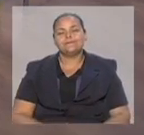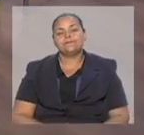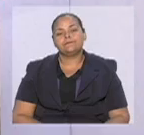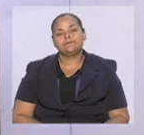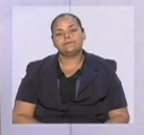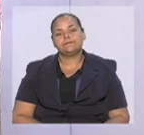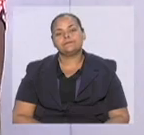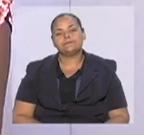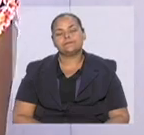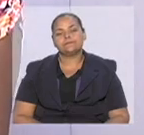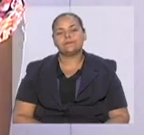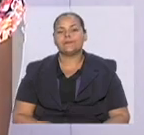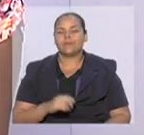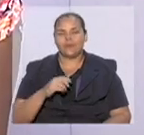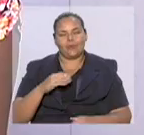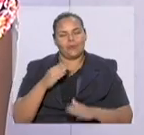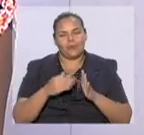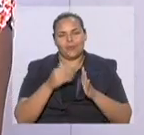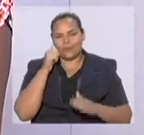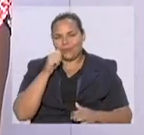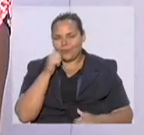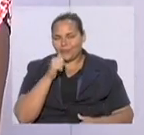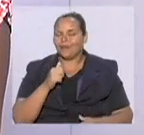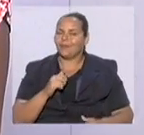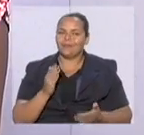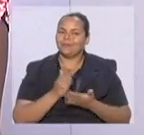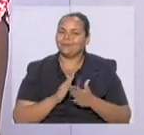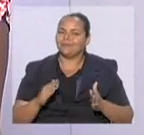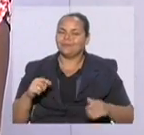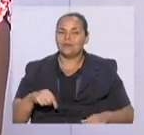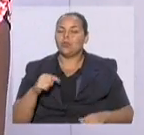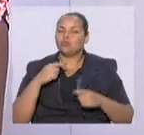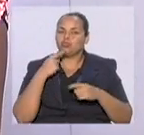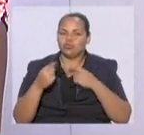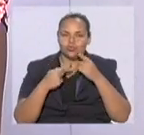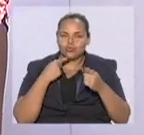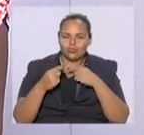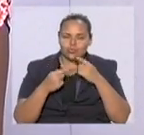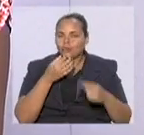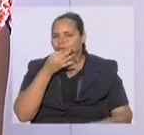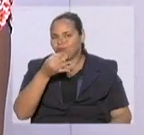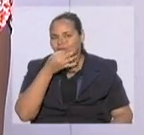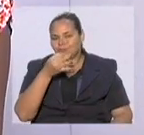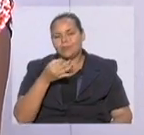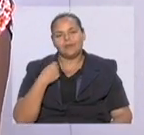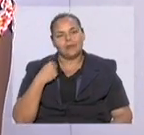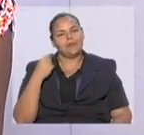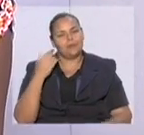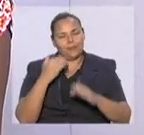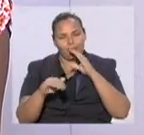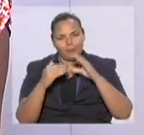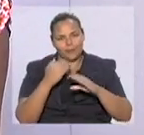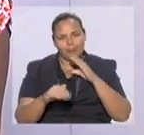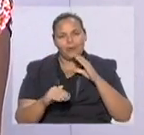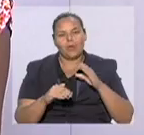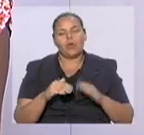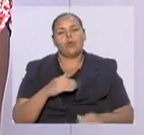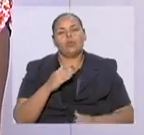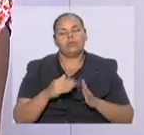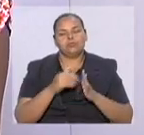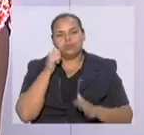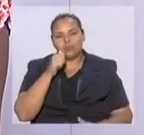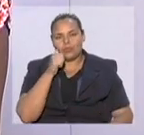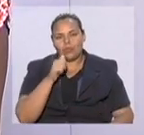Obrigado. O Toda Mulher fica por aqui. Se você tiver dúvidas ou sugestões, envie para o nosso e-mail